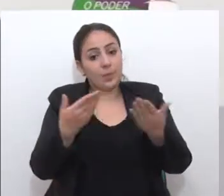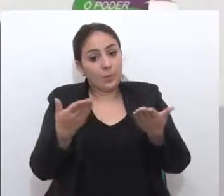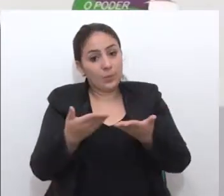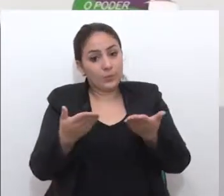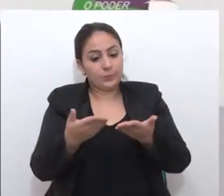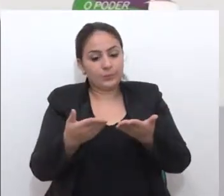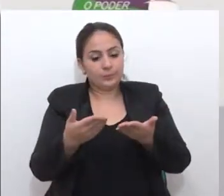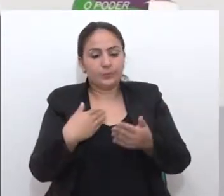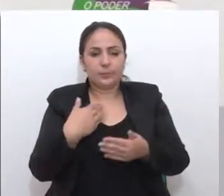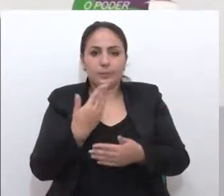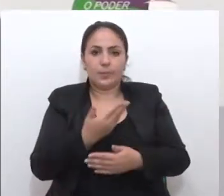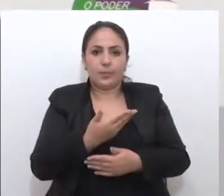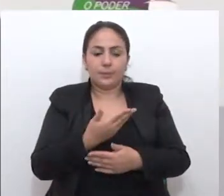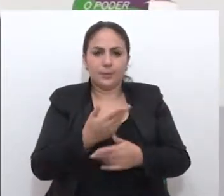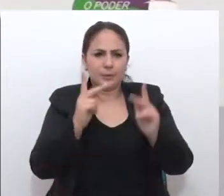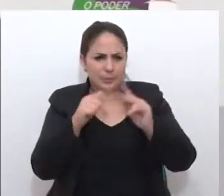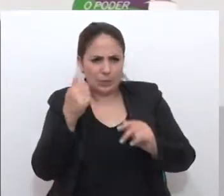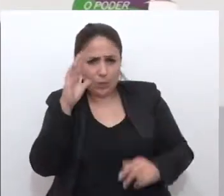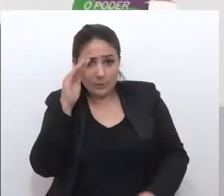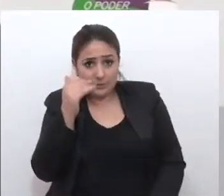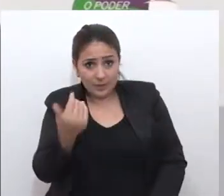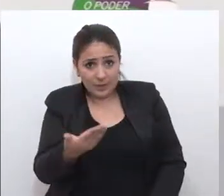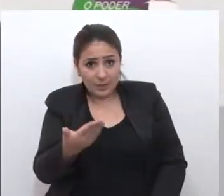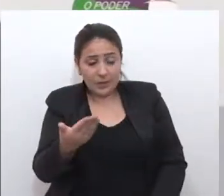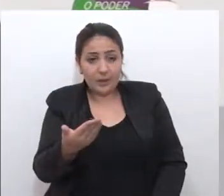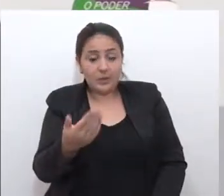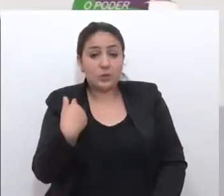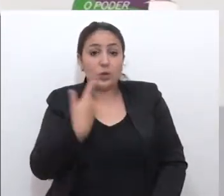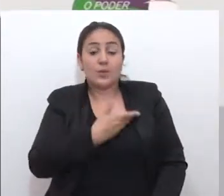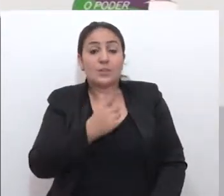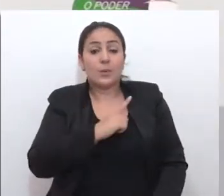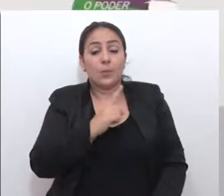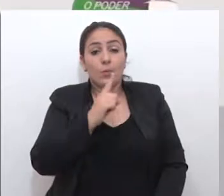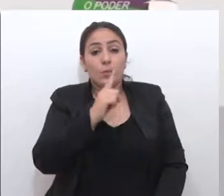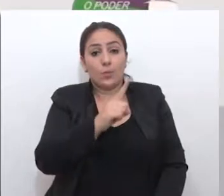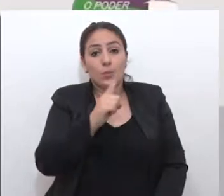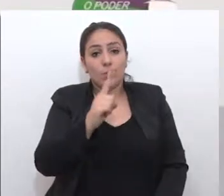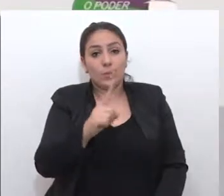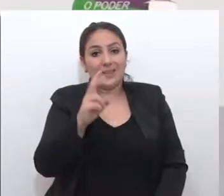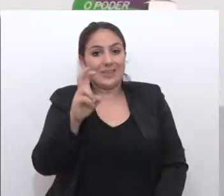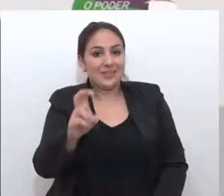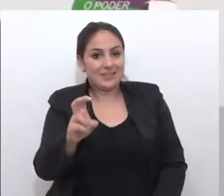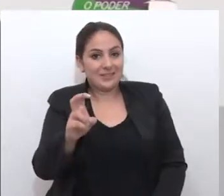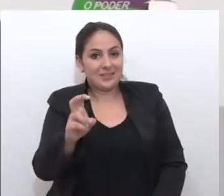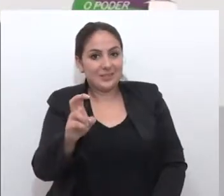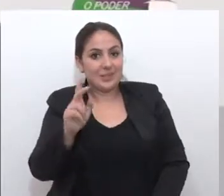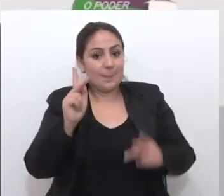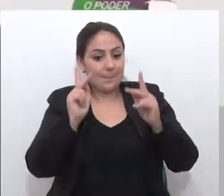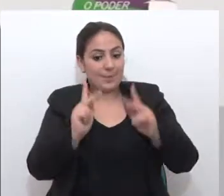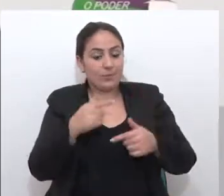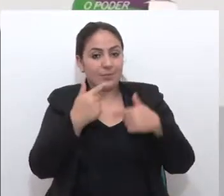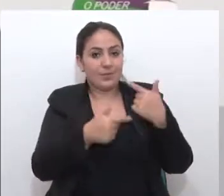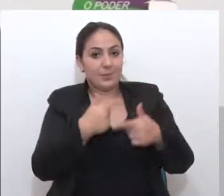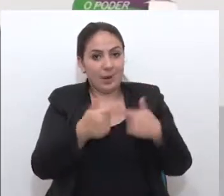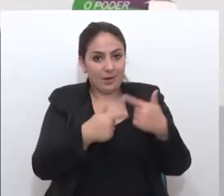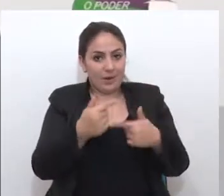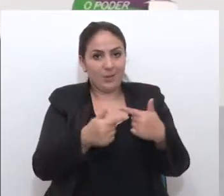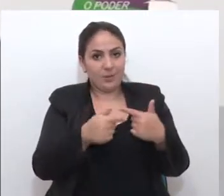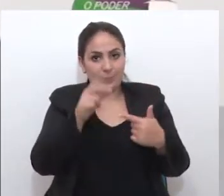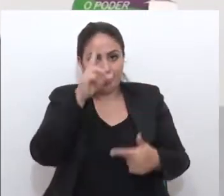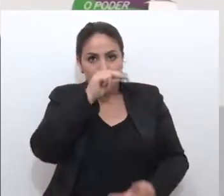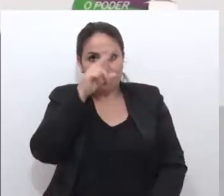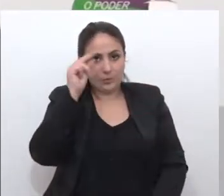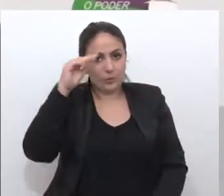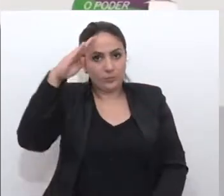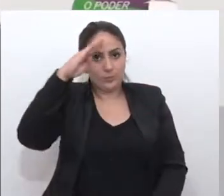do vigilante. Hoje, para que o nosso telespectador tenha ideia, nós temos 115 vigilantes trabalhando aqui em Passo Fundo, contratados